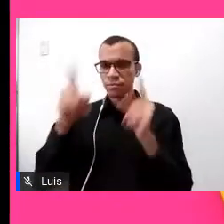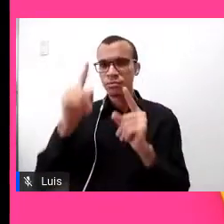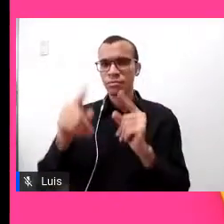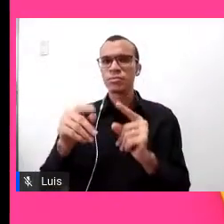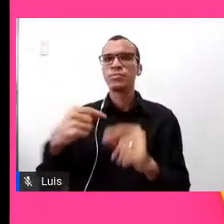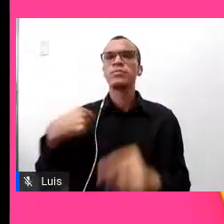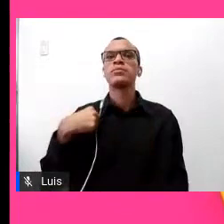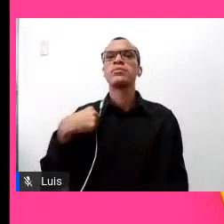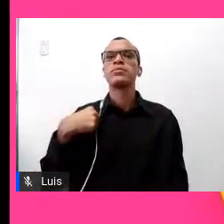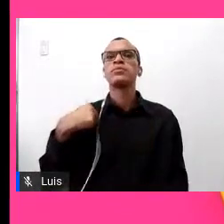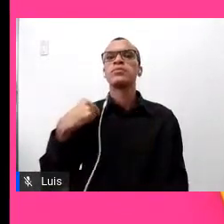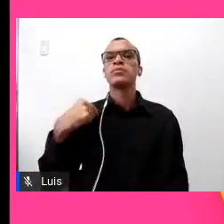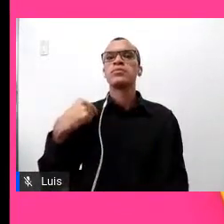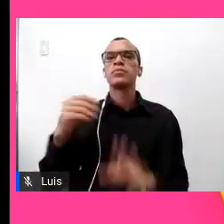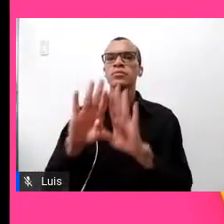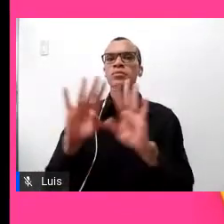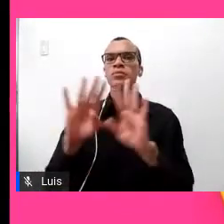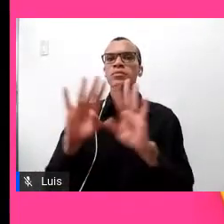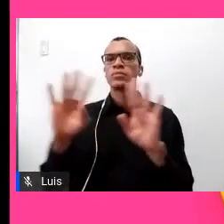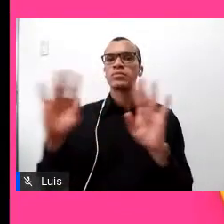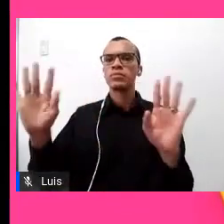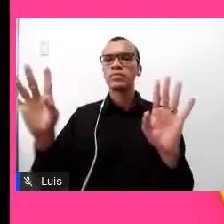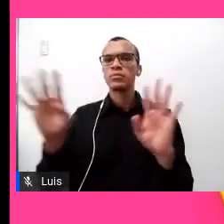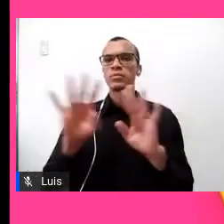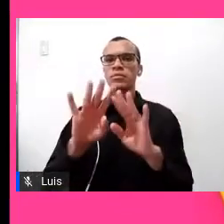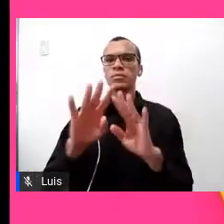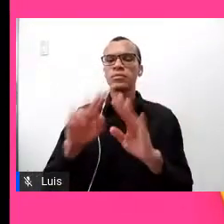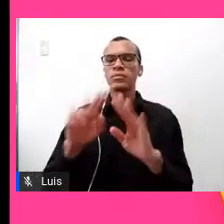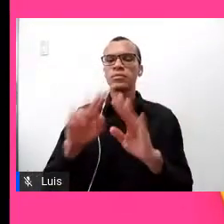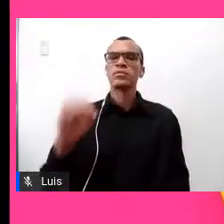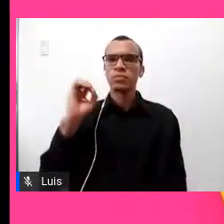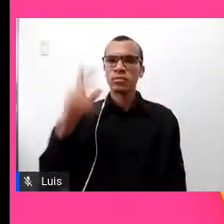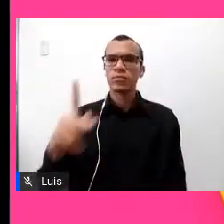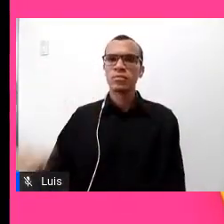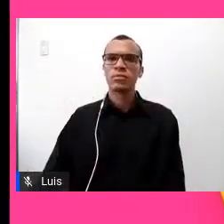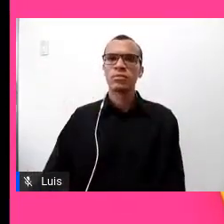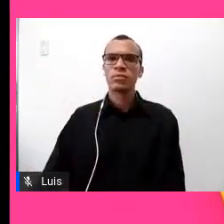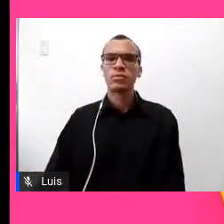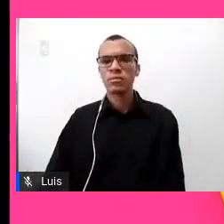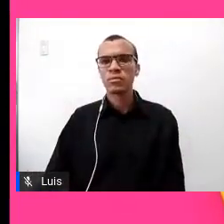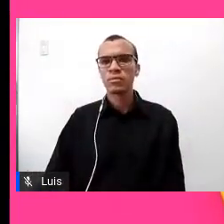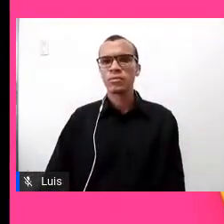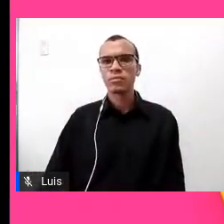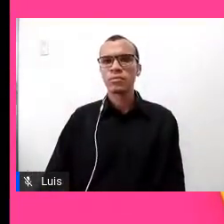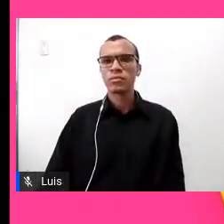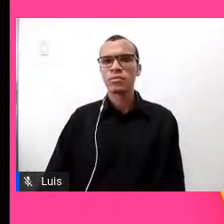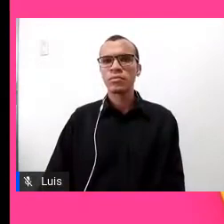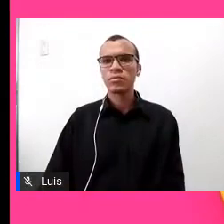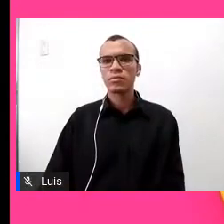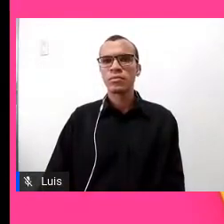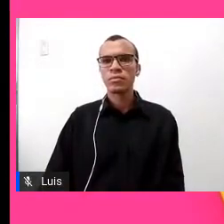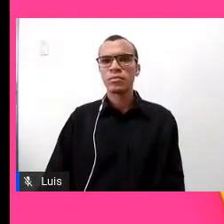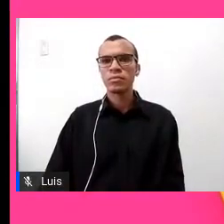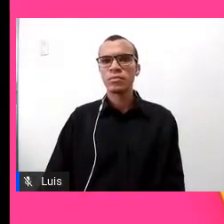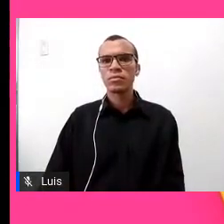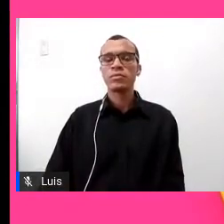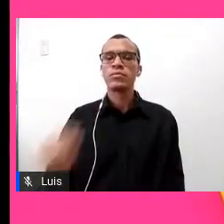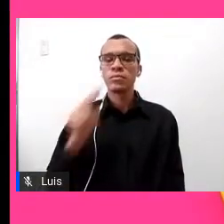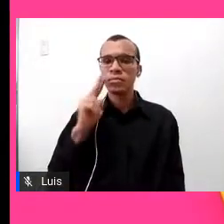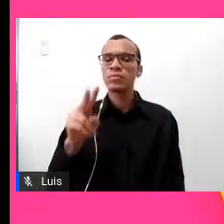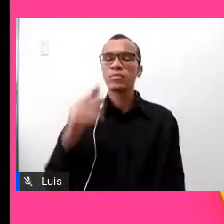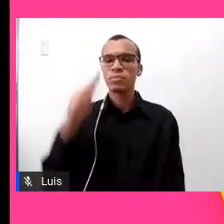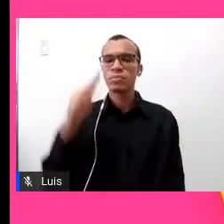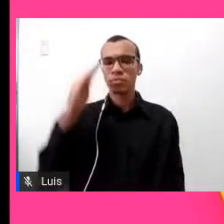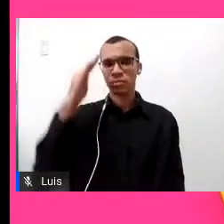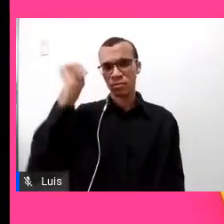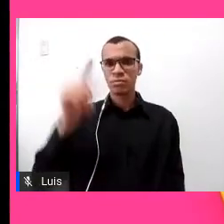a persiana da maquete, ok? Então aqui, ó, nós sabemos então que eu tenho um lado no